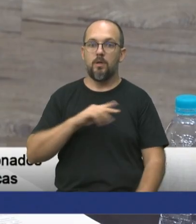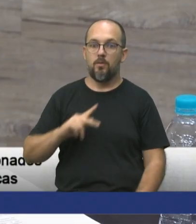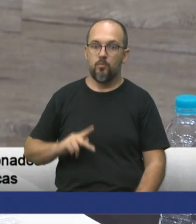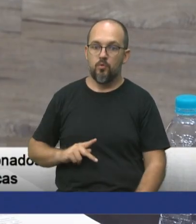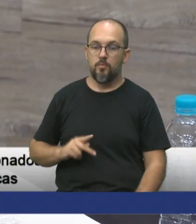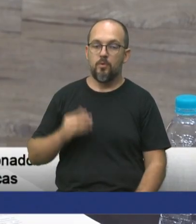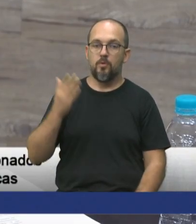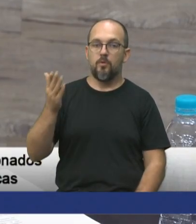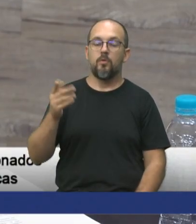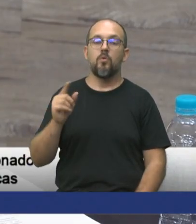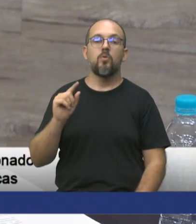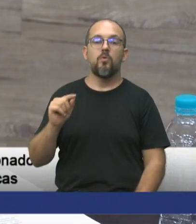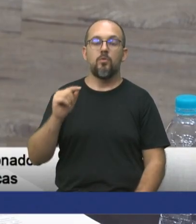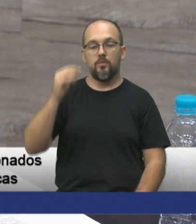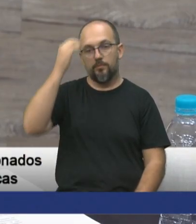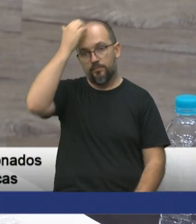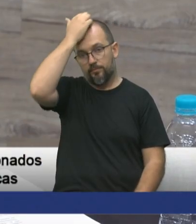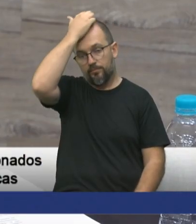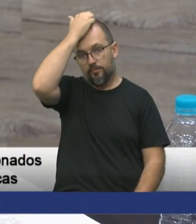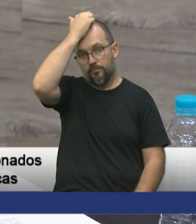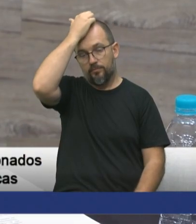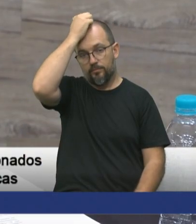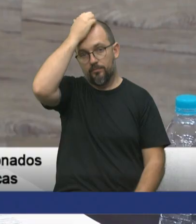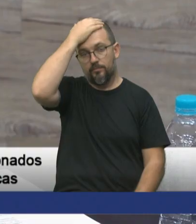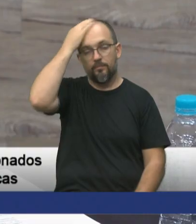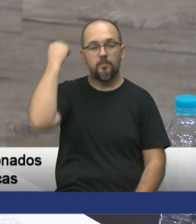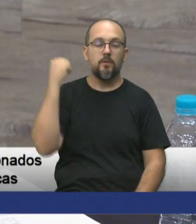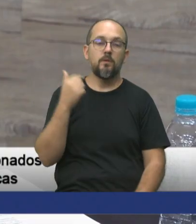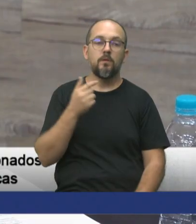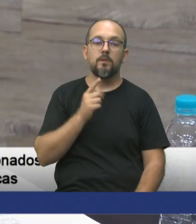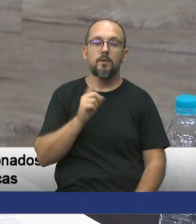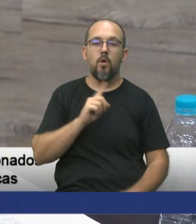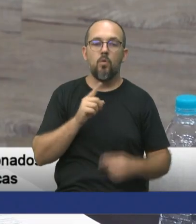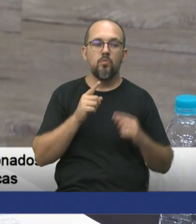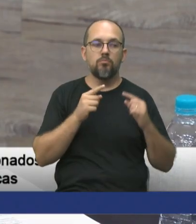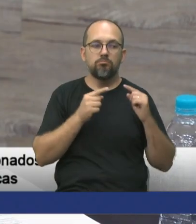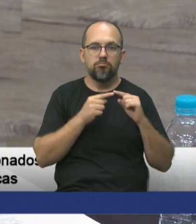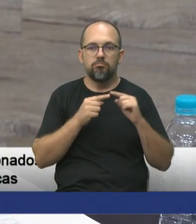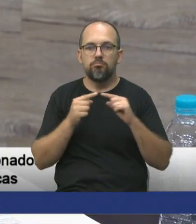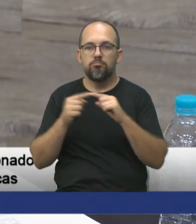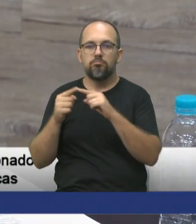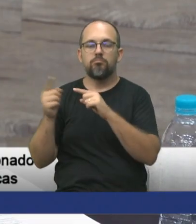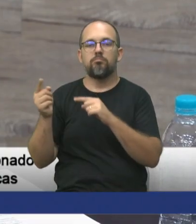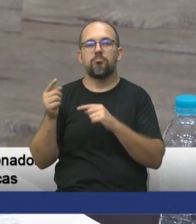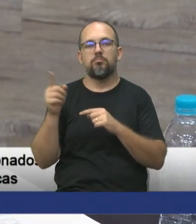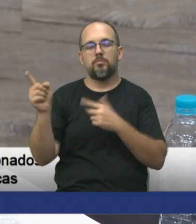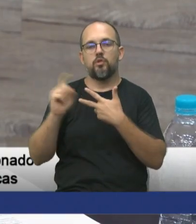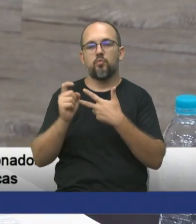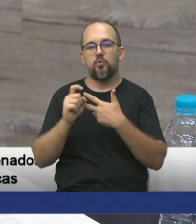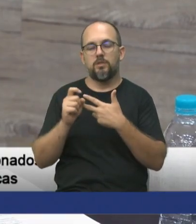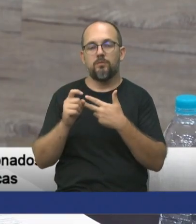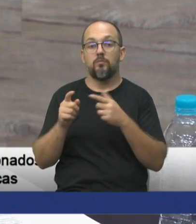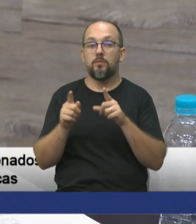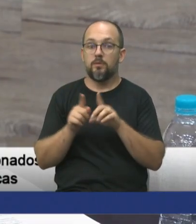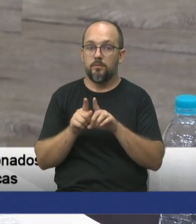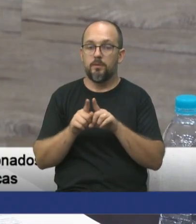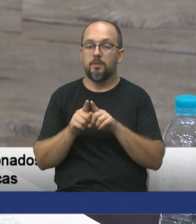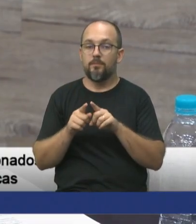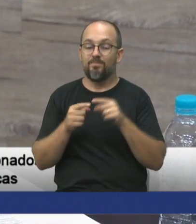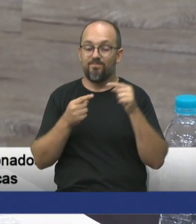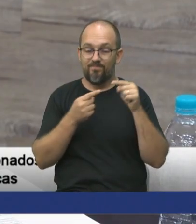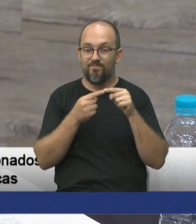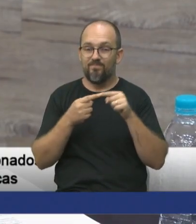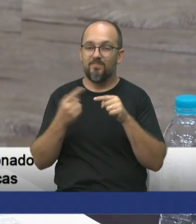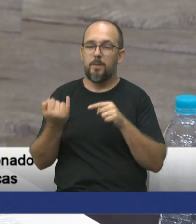Público as não continuidades do Poder Executivo. E continuidade é uma coisa